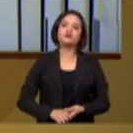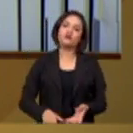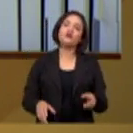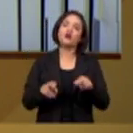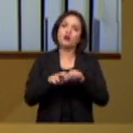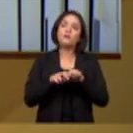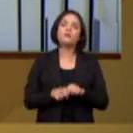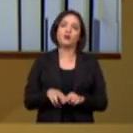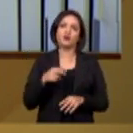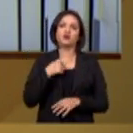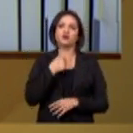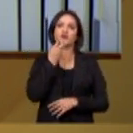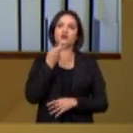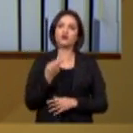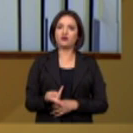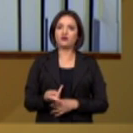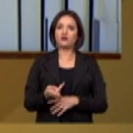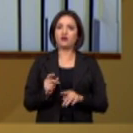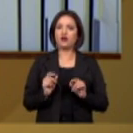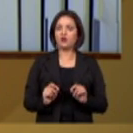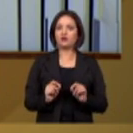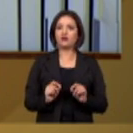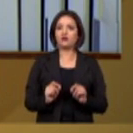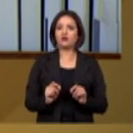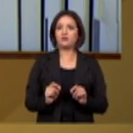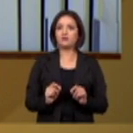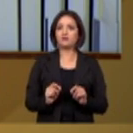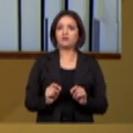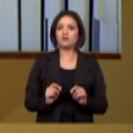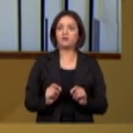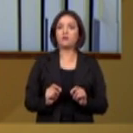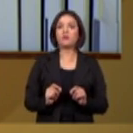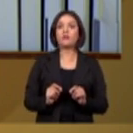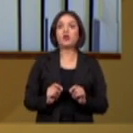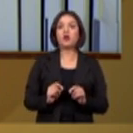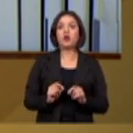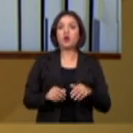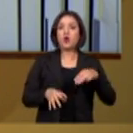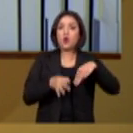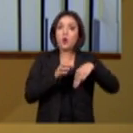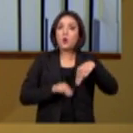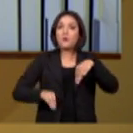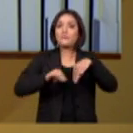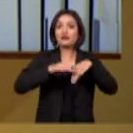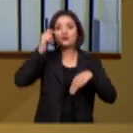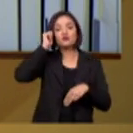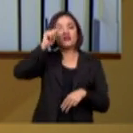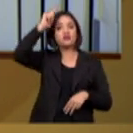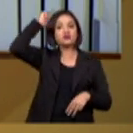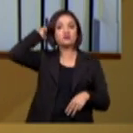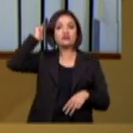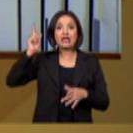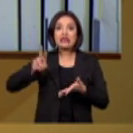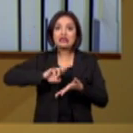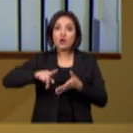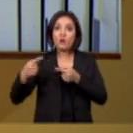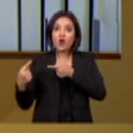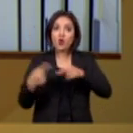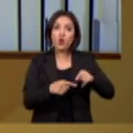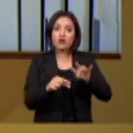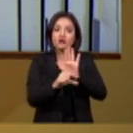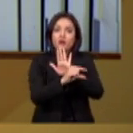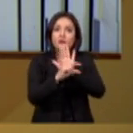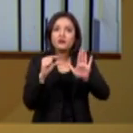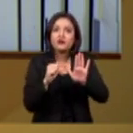exatamente aqui a o acabamento do ministro alexandre de moraes não era uma divergência contra o dispositivo